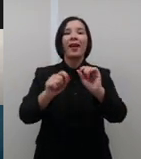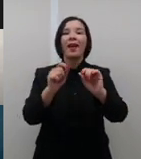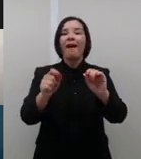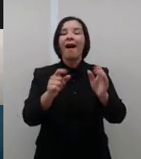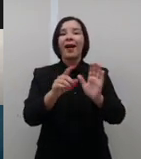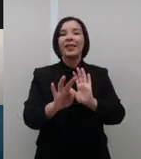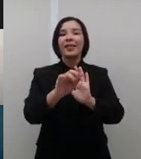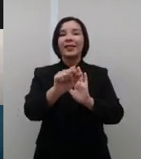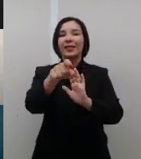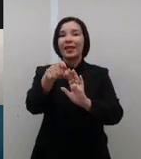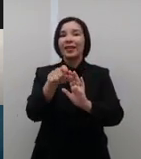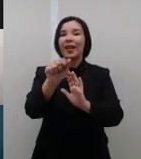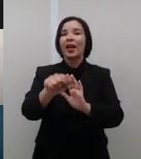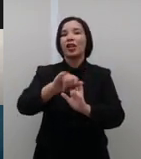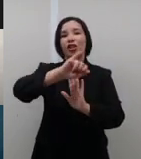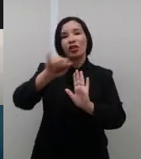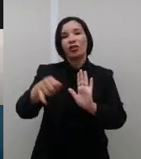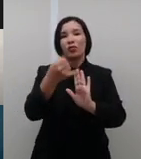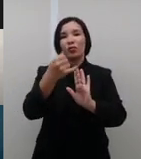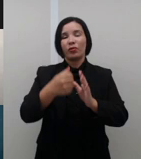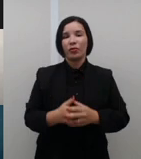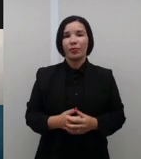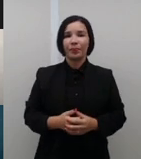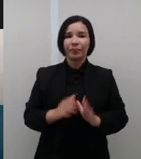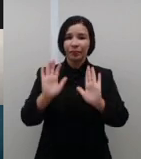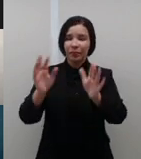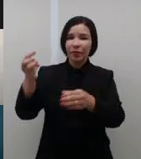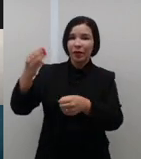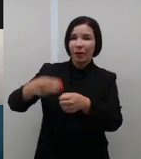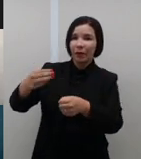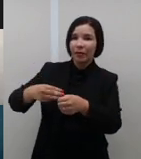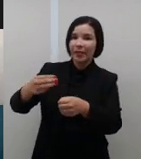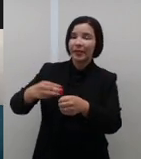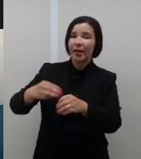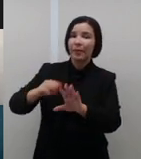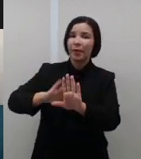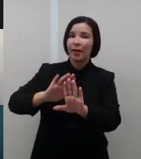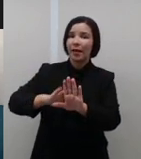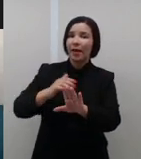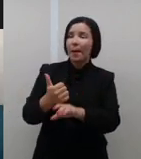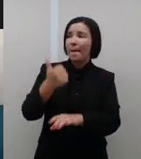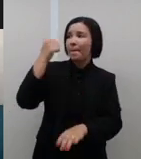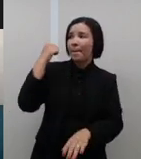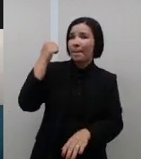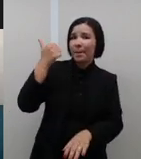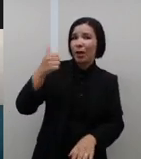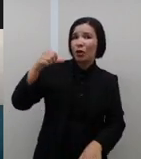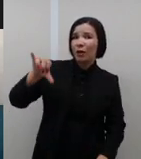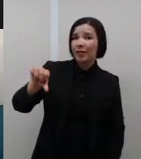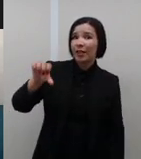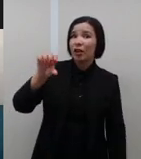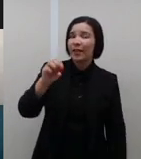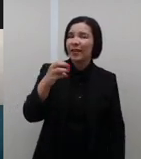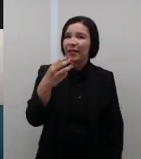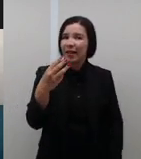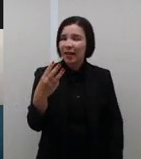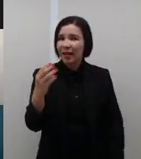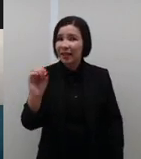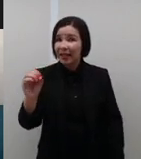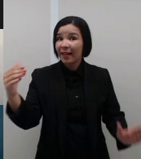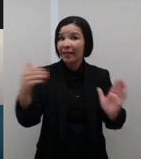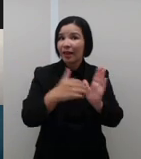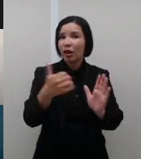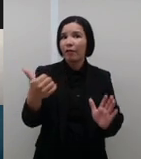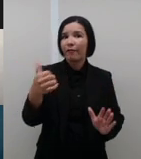juros. Já que o município, já naquela época, em 1990, 1993, ele já era um velho conhecido